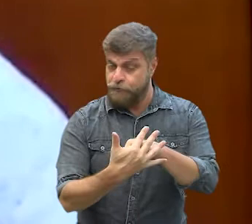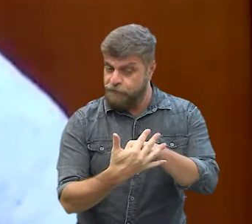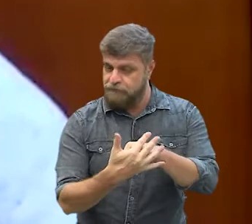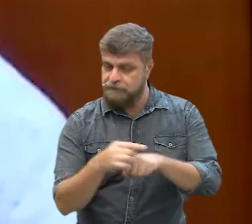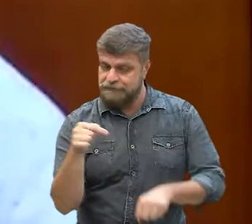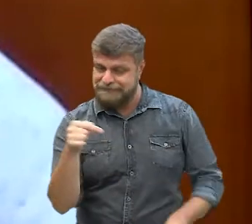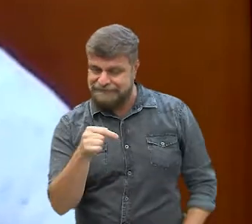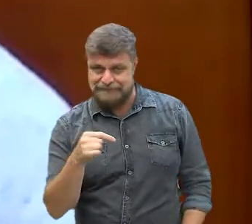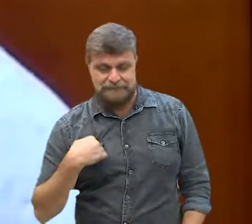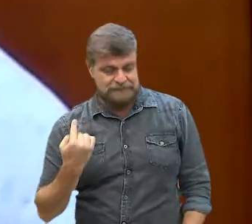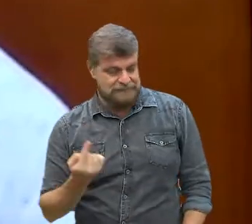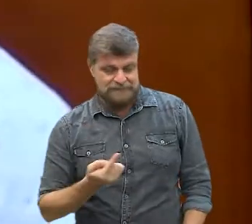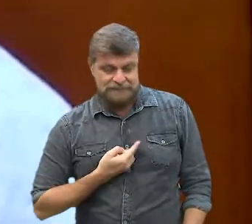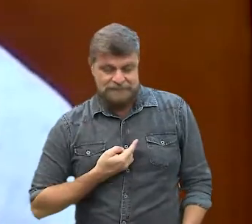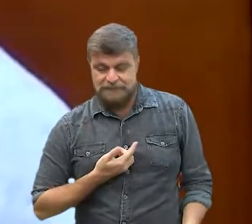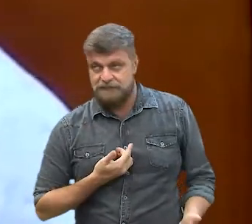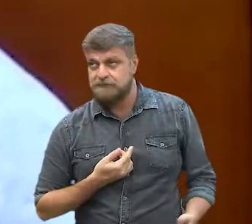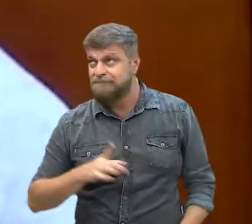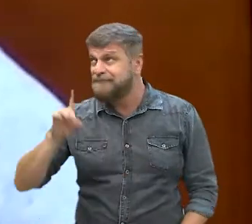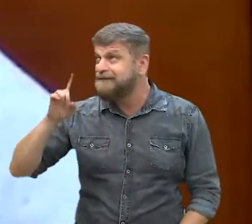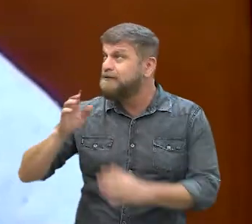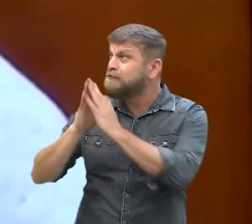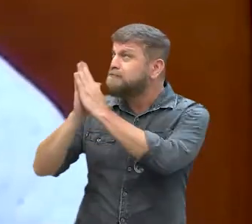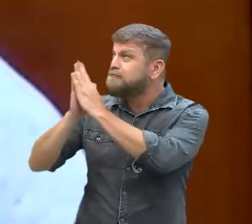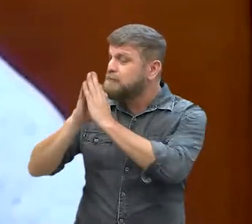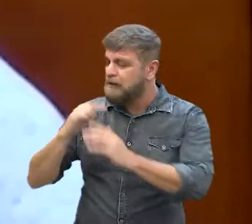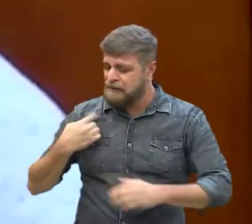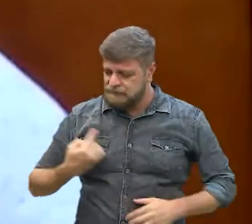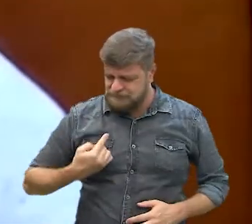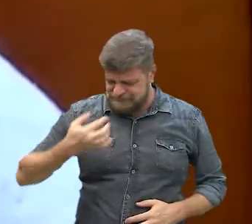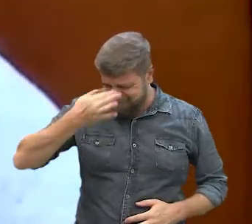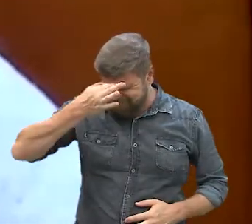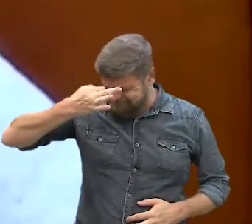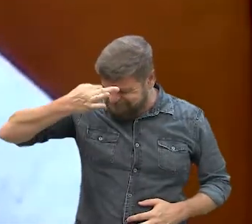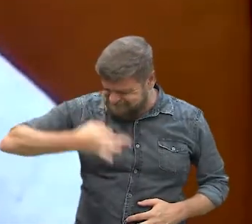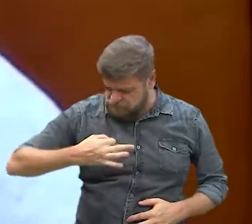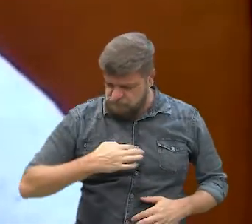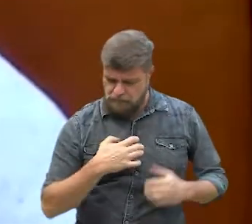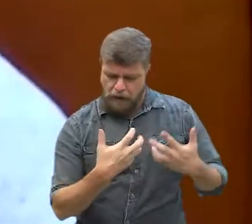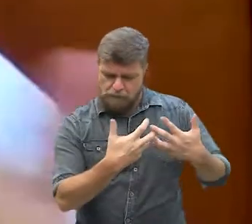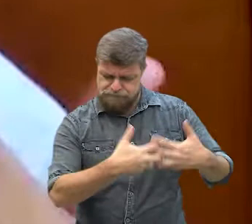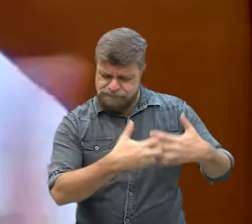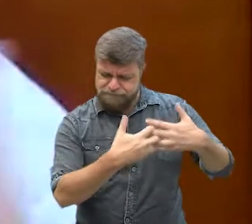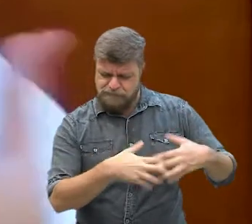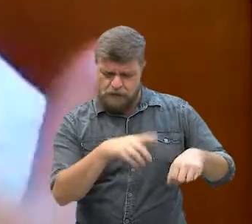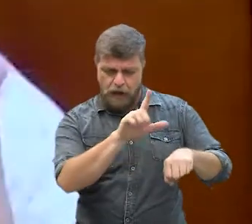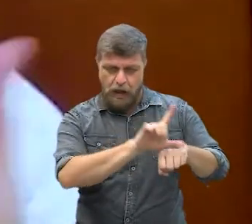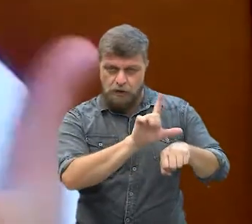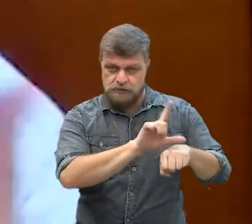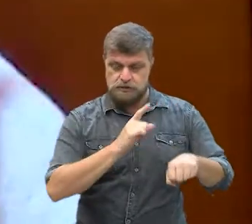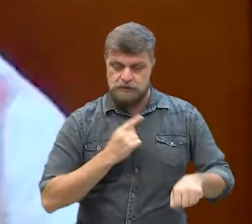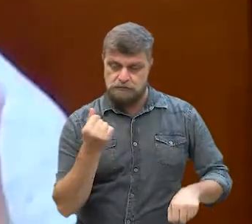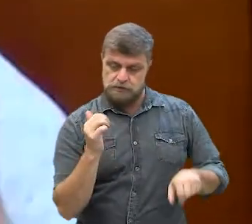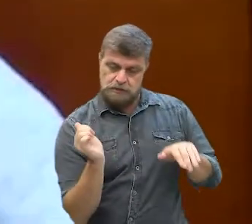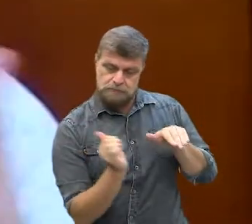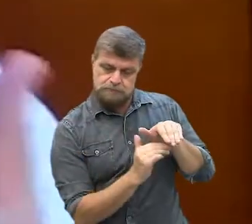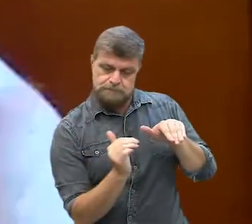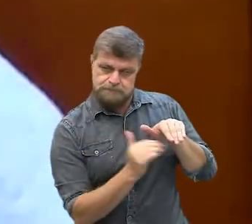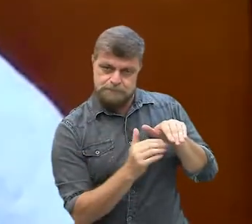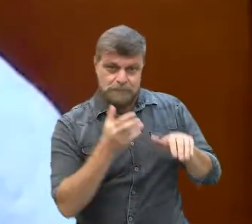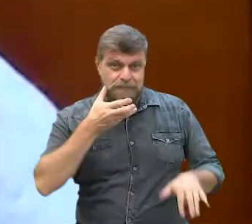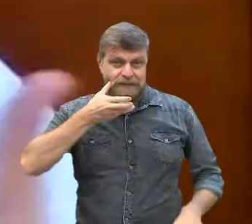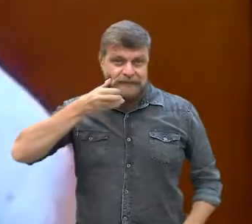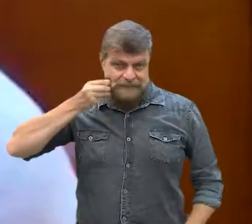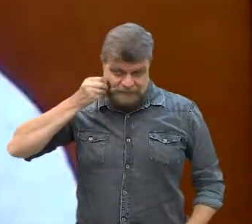coisa que eu digo que a gente, graças a Deus, teve a cabeça muito no lugar com relação à empresa e a gente sempre preparou um caixa para